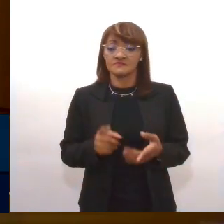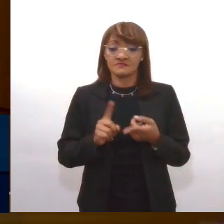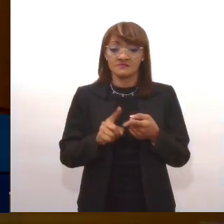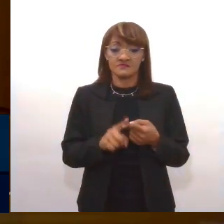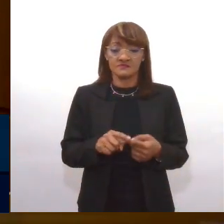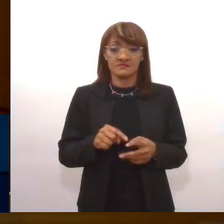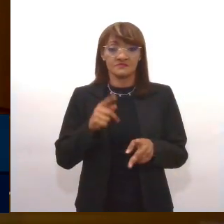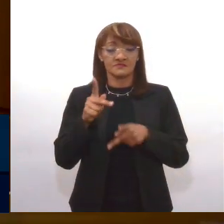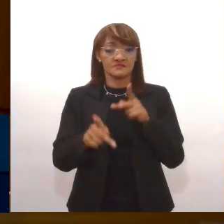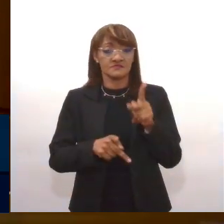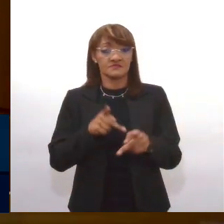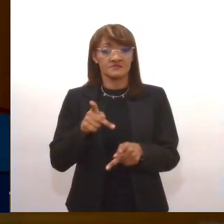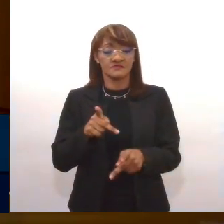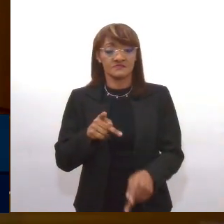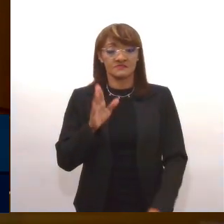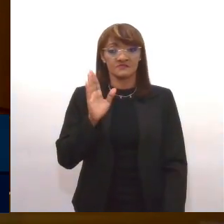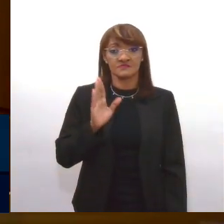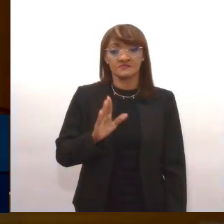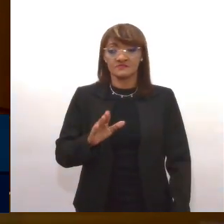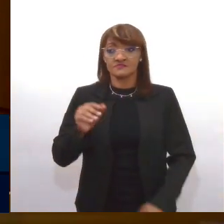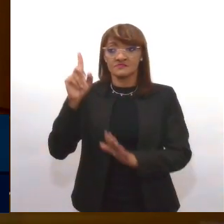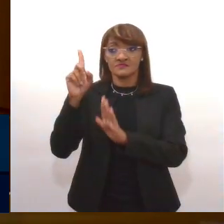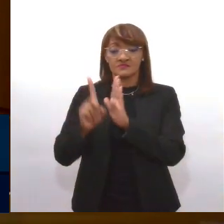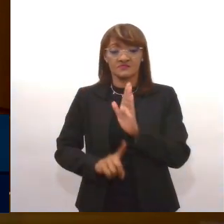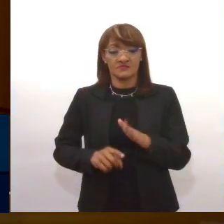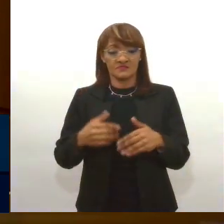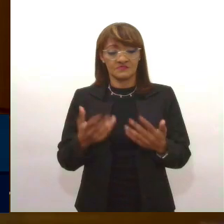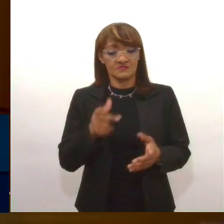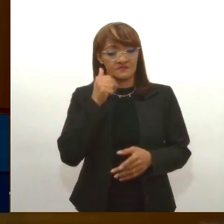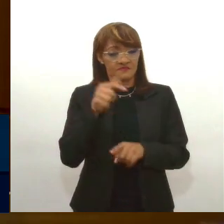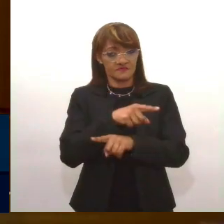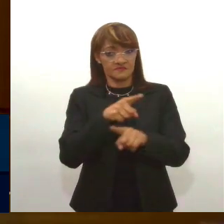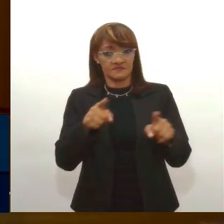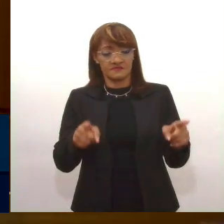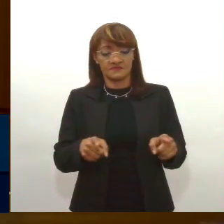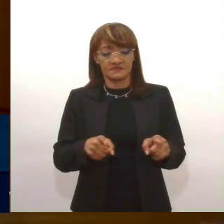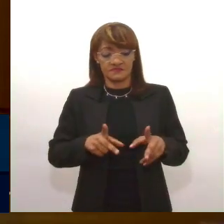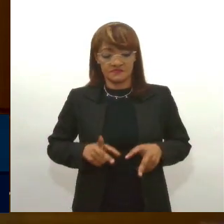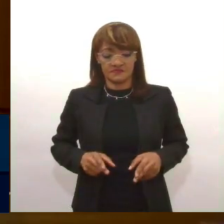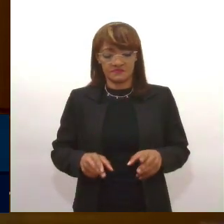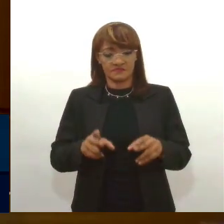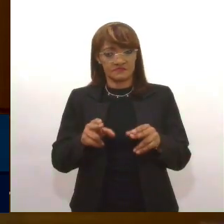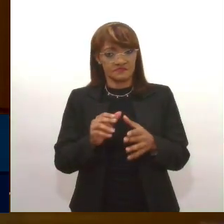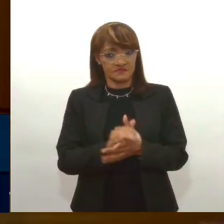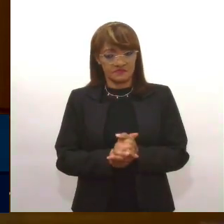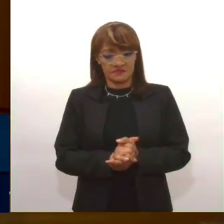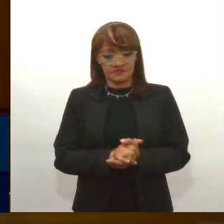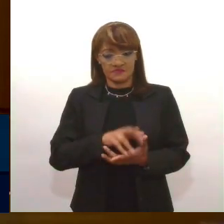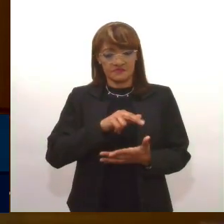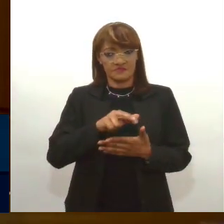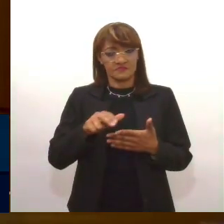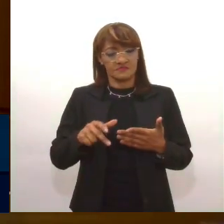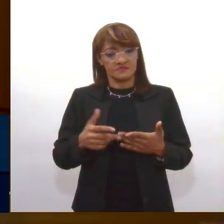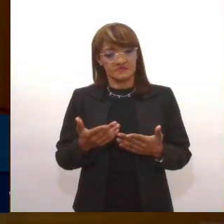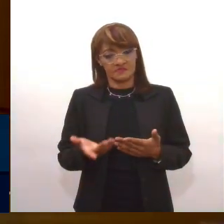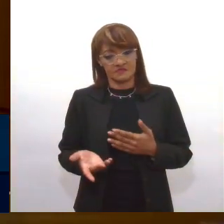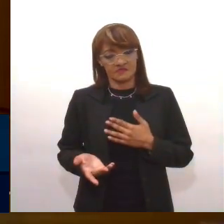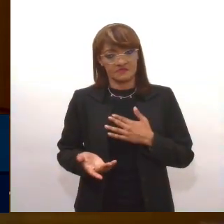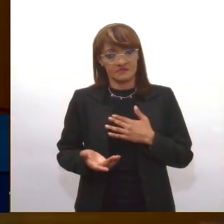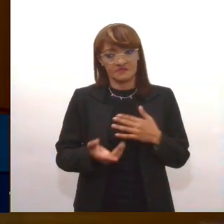das marisqueiras e pescadoras artesanais é mais um ataque ao modo da vida